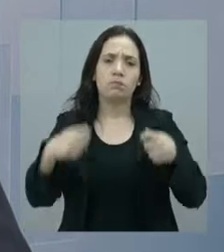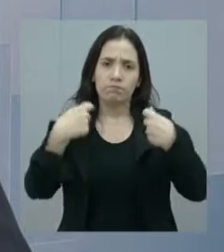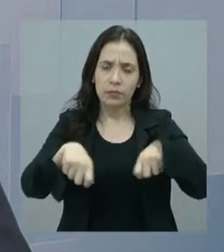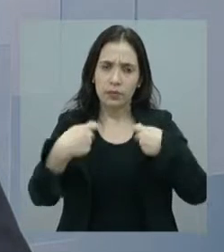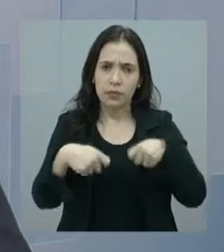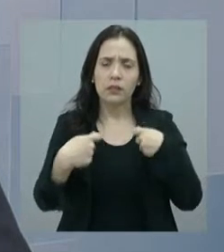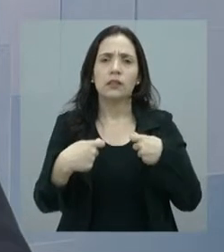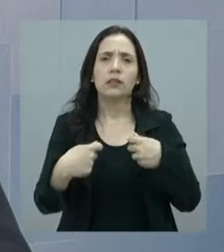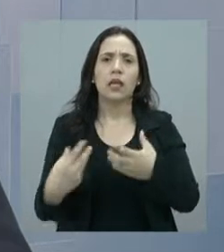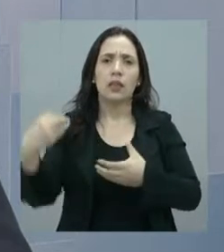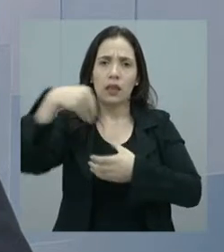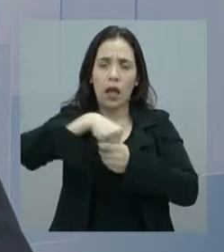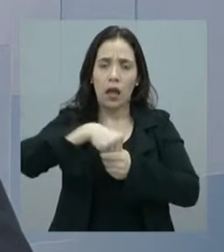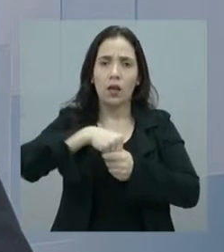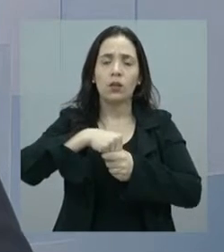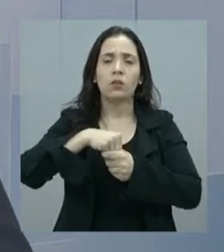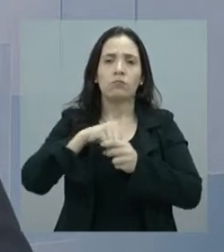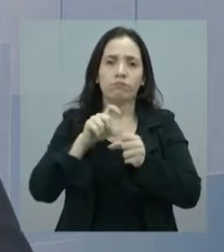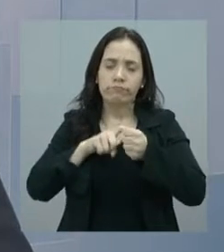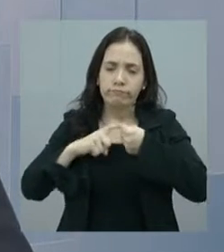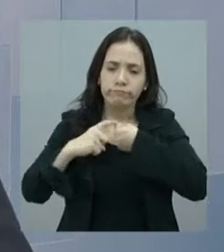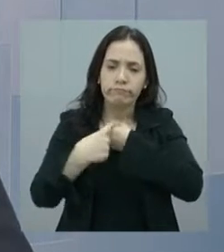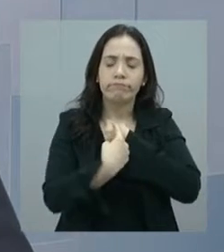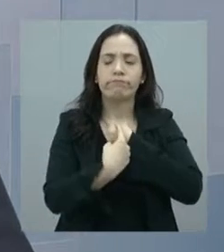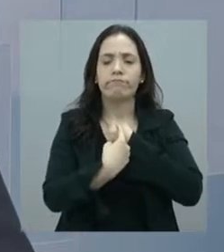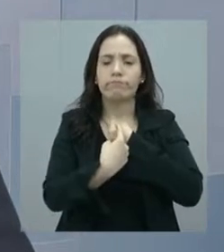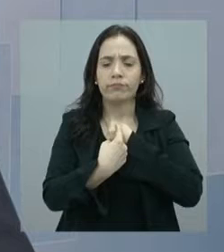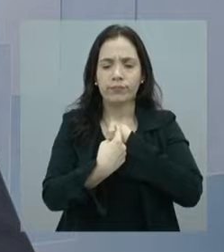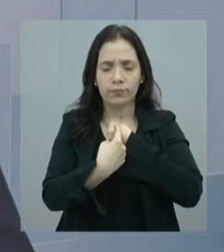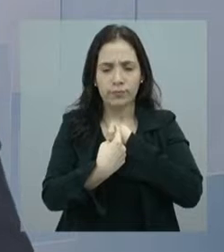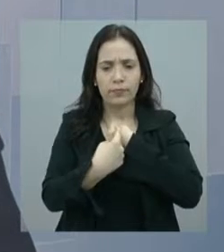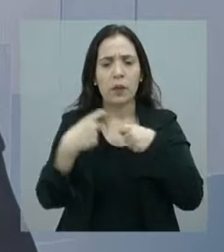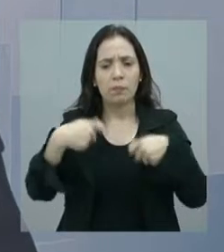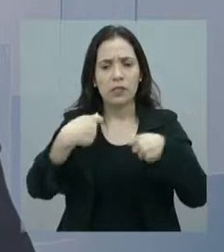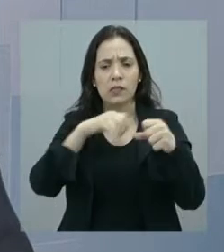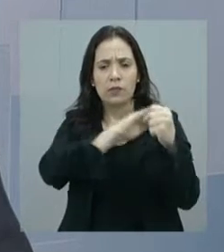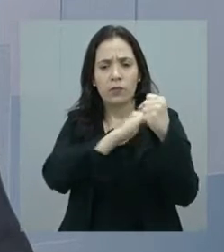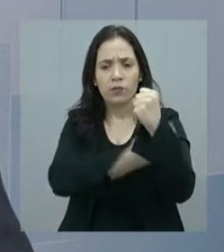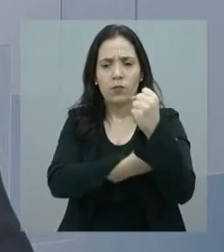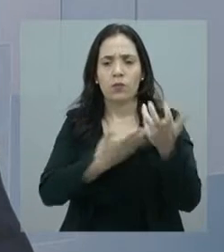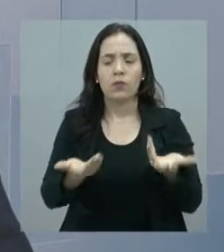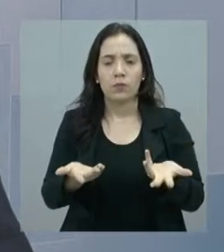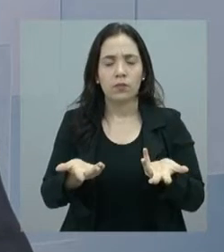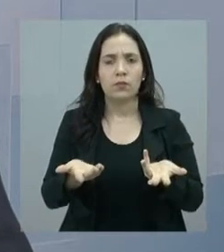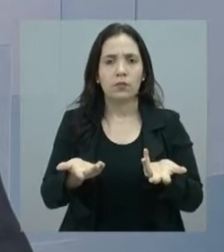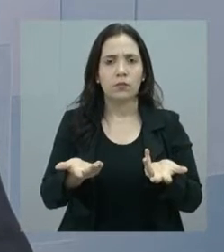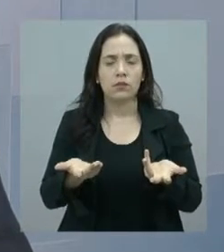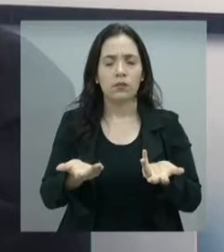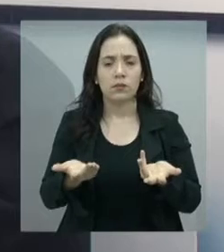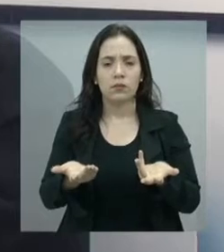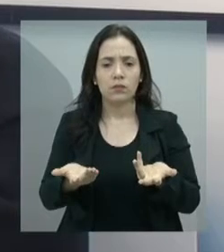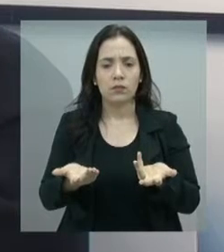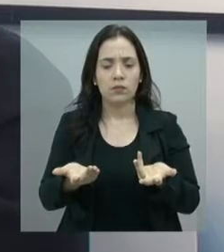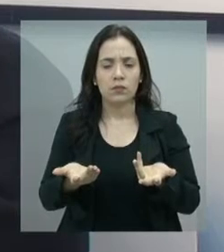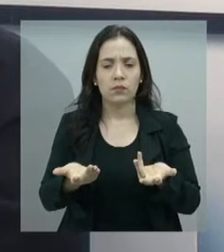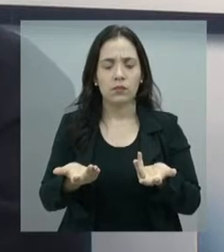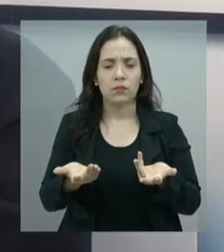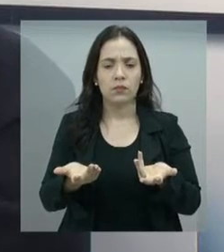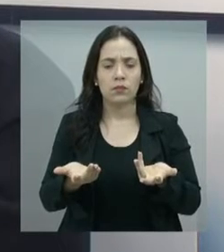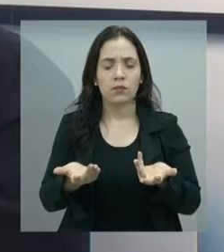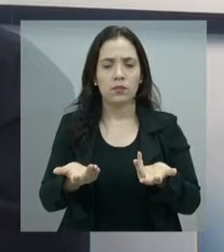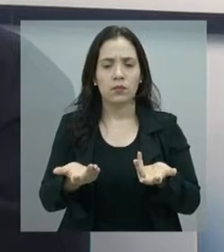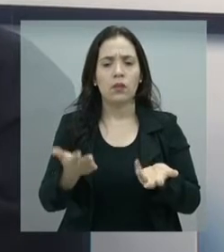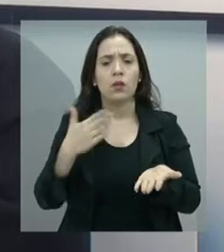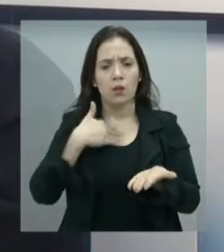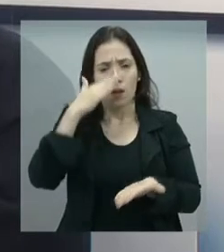força dentro dos consórcios, no sentido de ter... O gerenciamento é dele, né? O gerenciamento dele, ele está bancando 60%. É a média complexidade. Eu